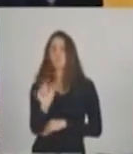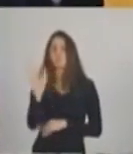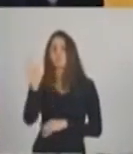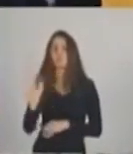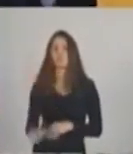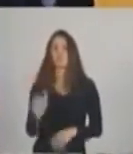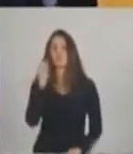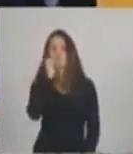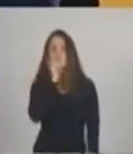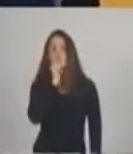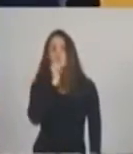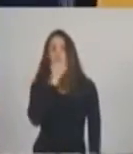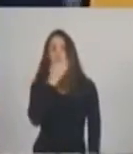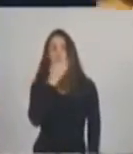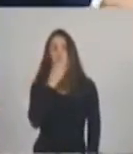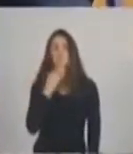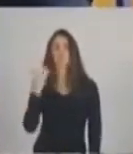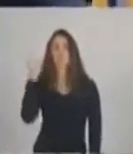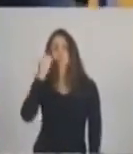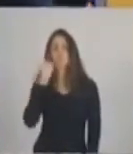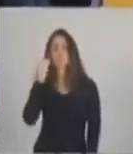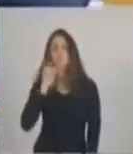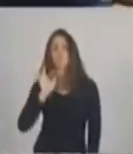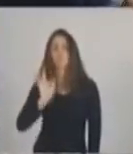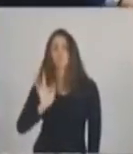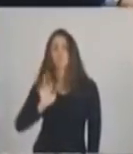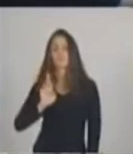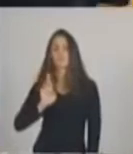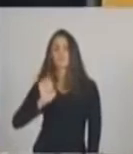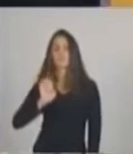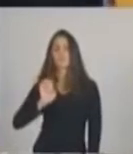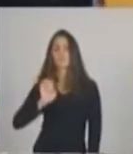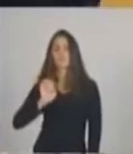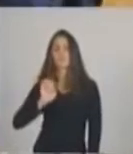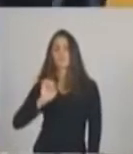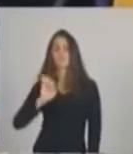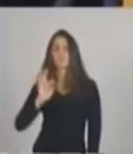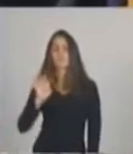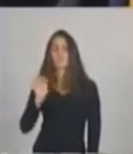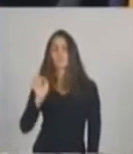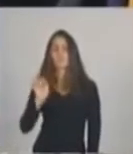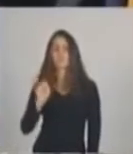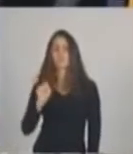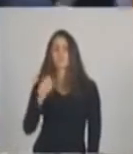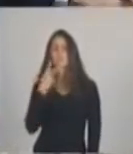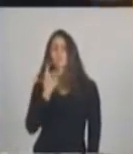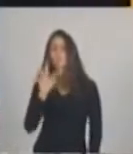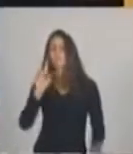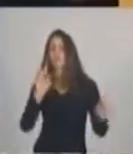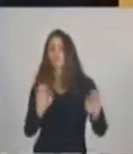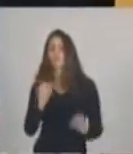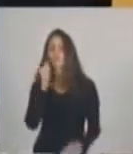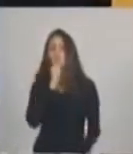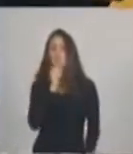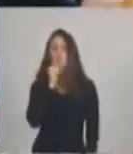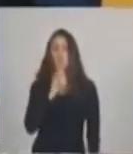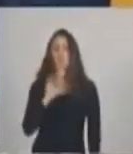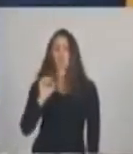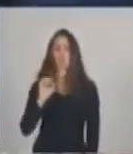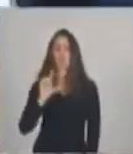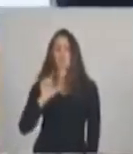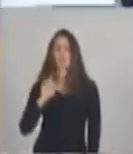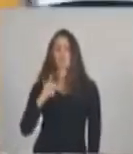deputado Freitas, que registrou e pediu um minuto de silêncio para a dona Olímpia Maria Gonçalves, mãe